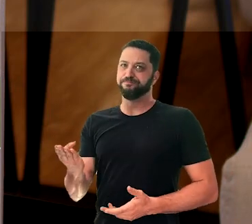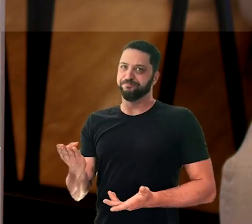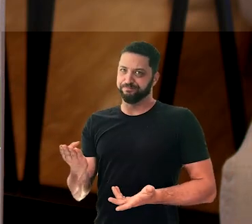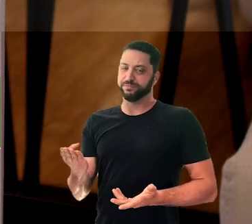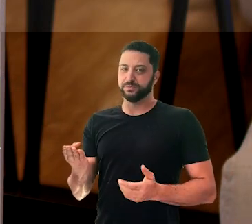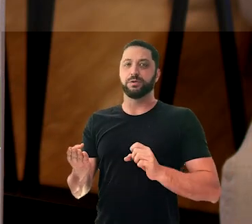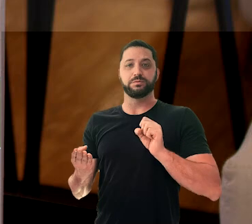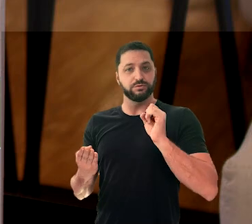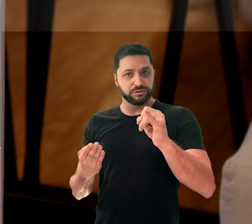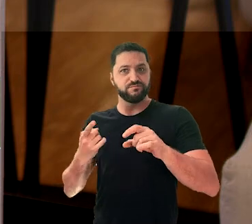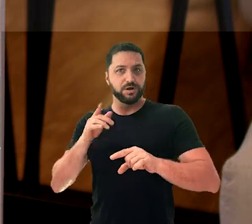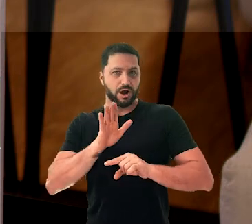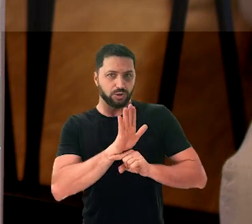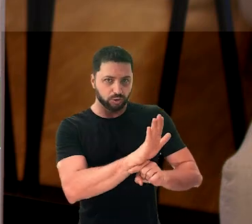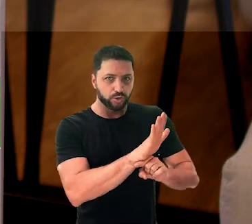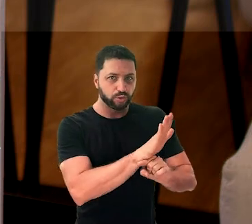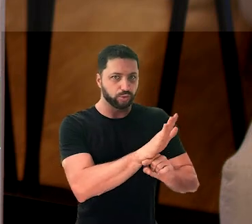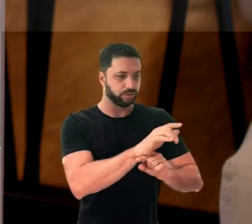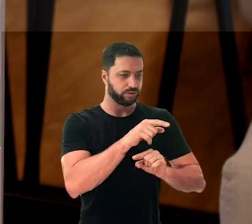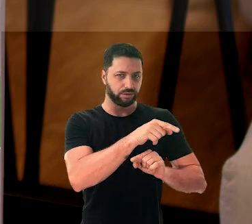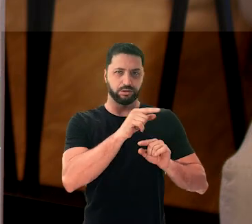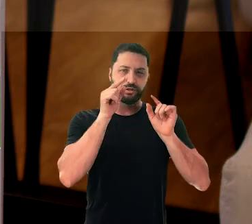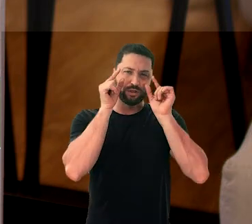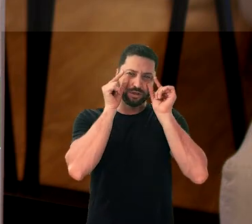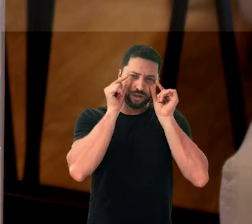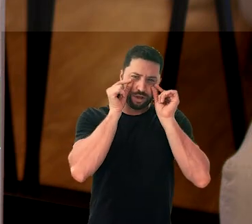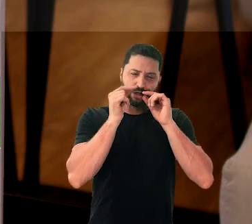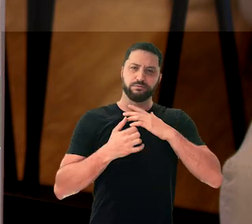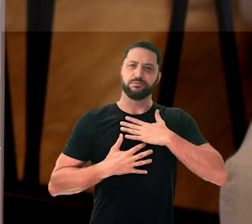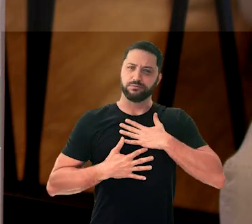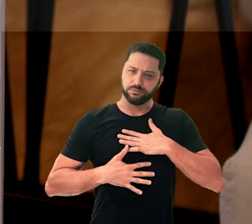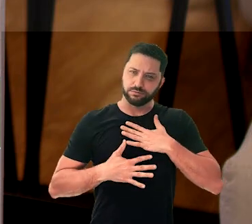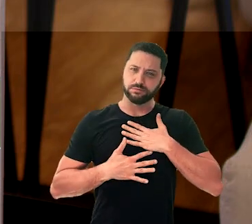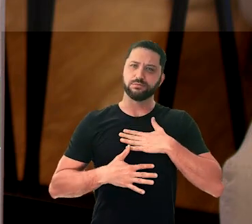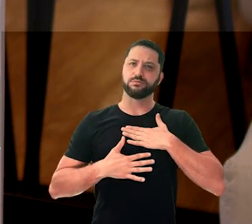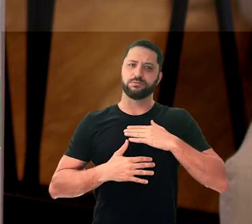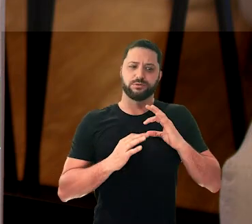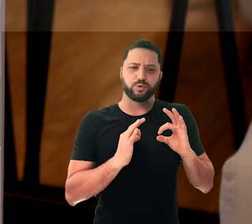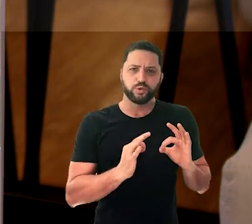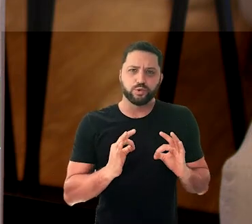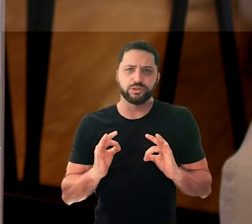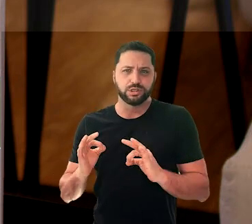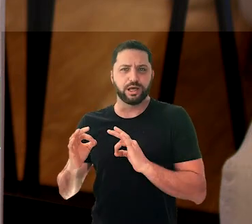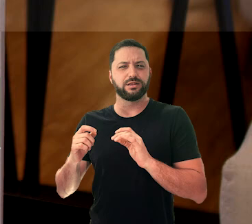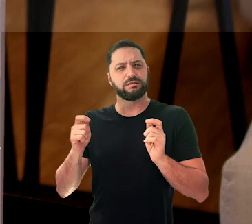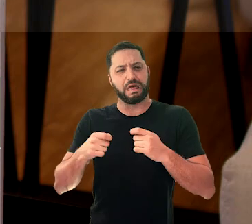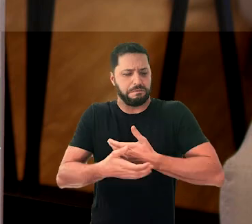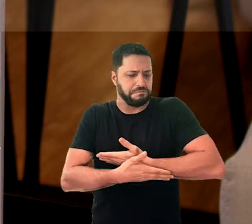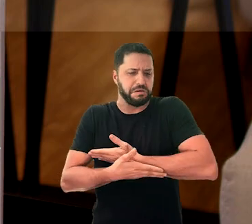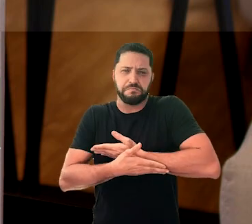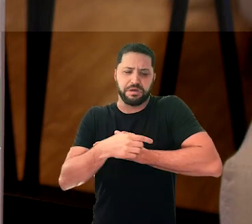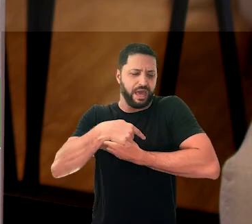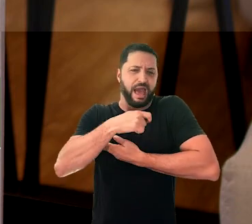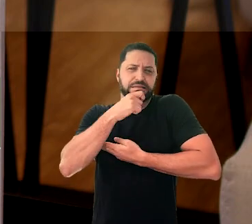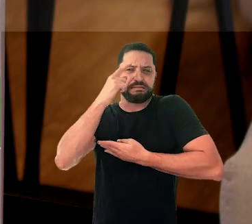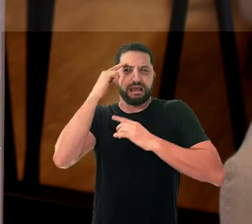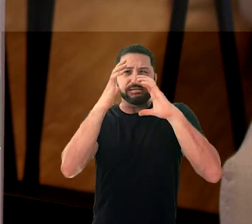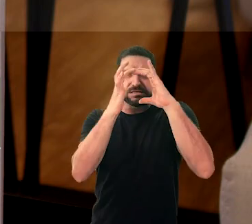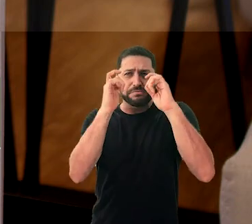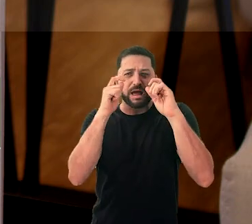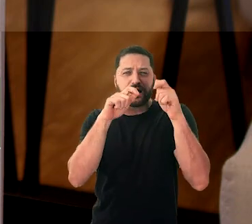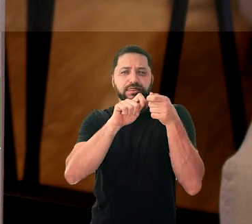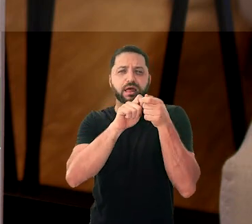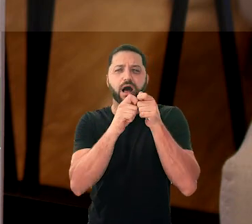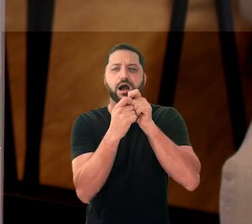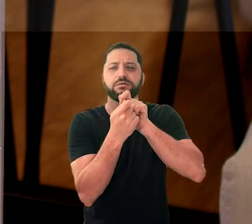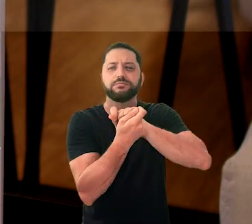essa questão, né, da dificuldade de iniciar e ou manter o sono no bebê ainda, que é muito mais plástico, que ele é muito mais